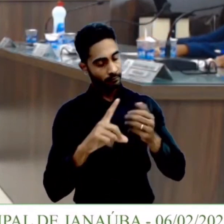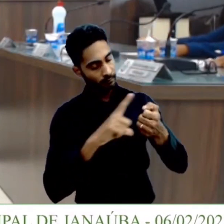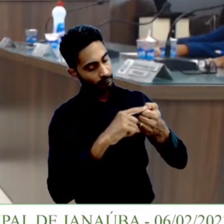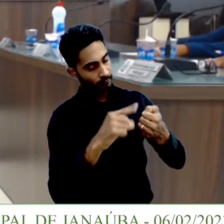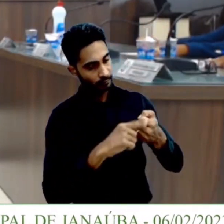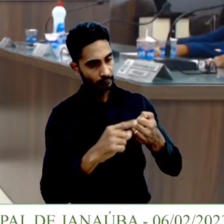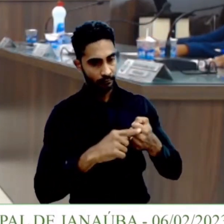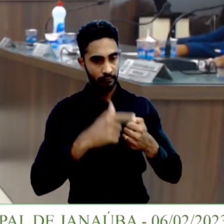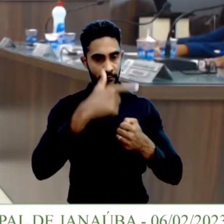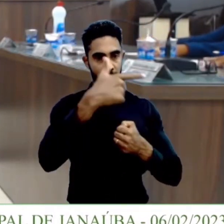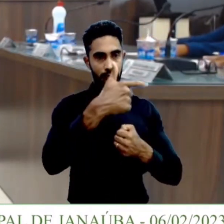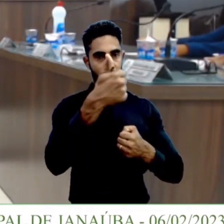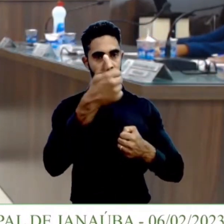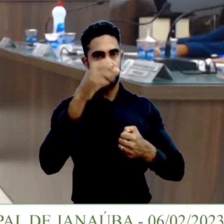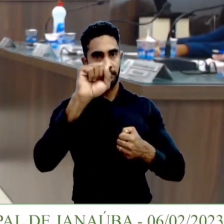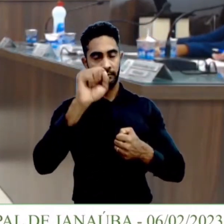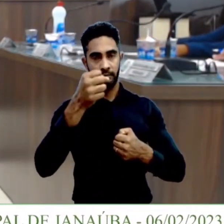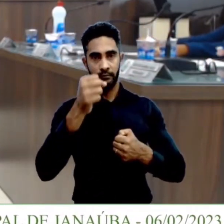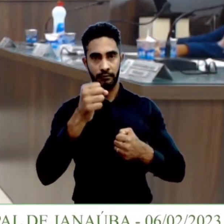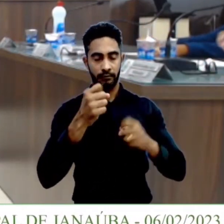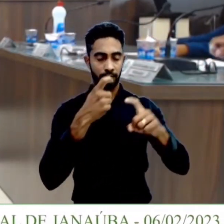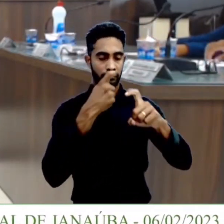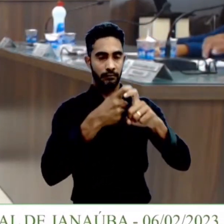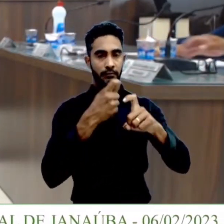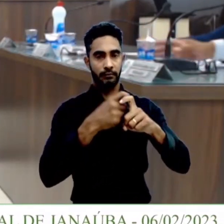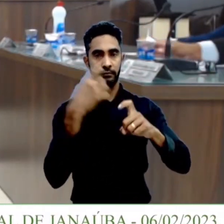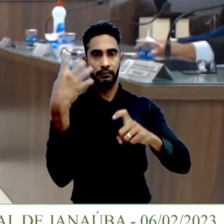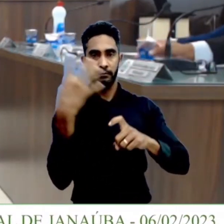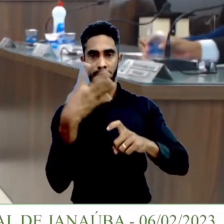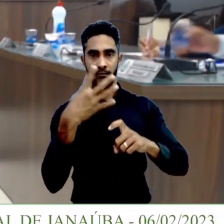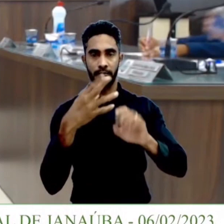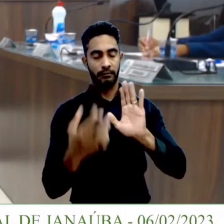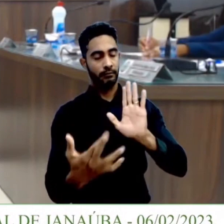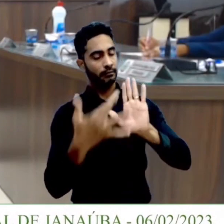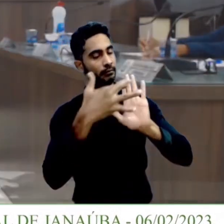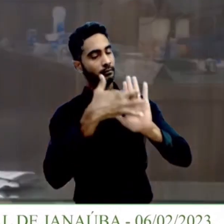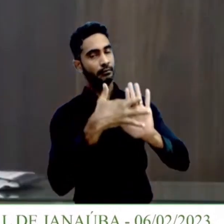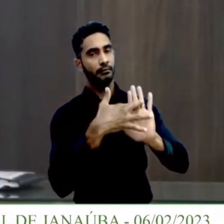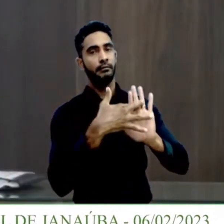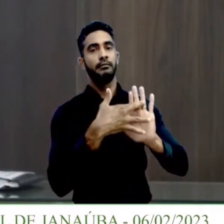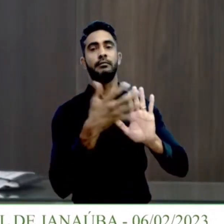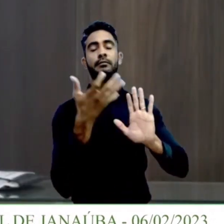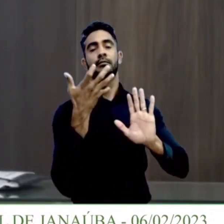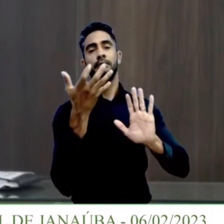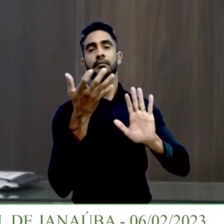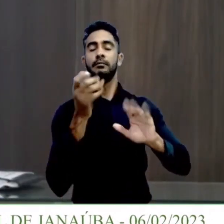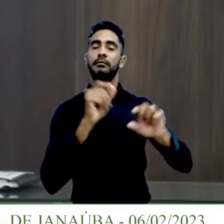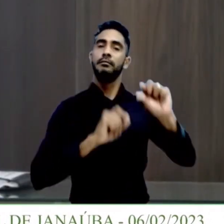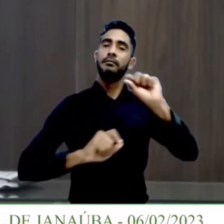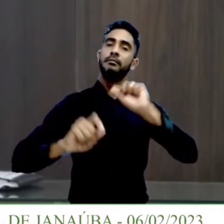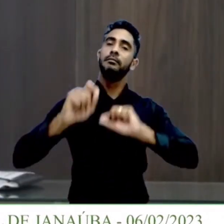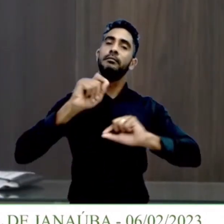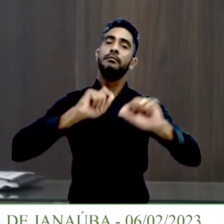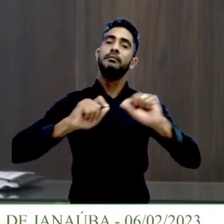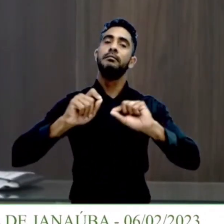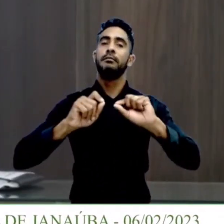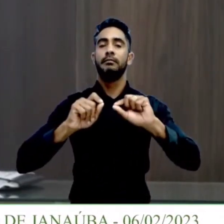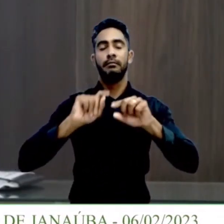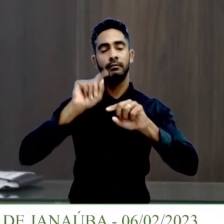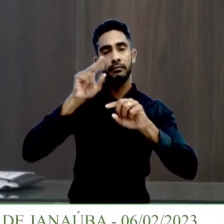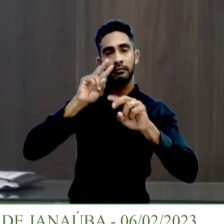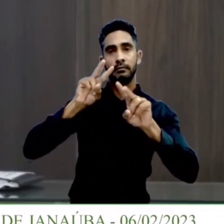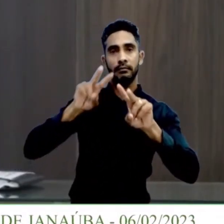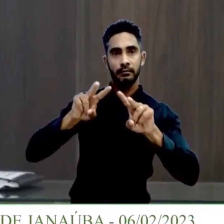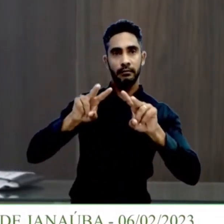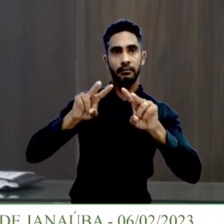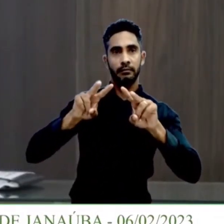artigo 218, inciso 4º do regimento interno dessa casa, requer a vossa excelência, após a anuência